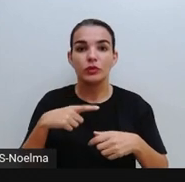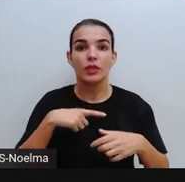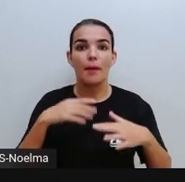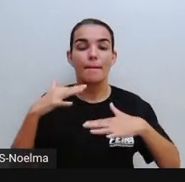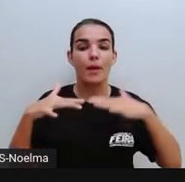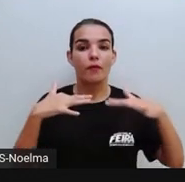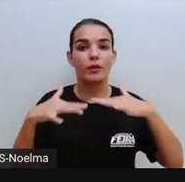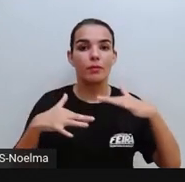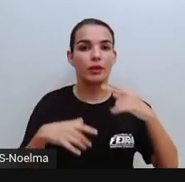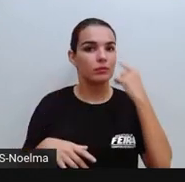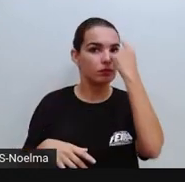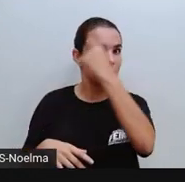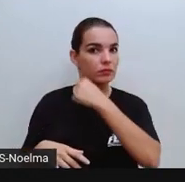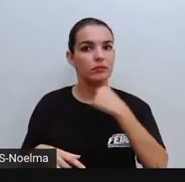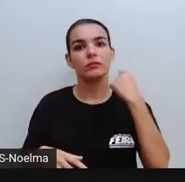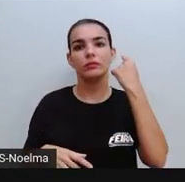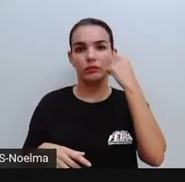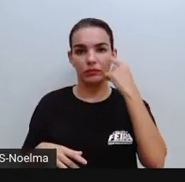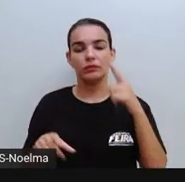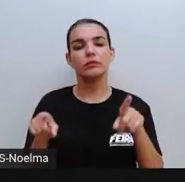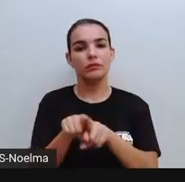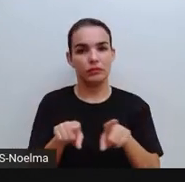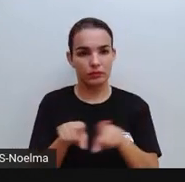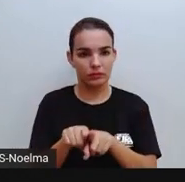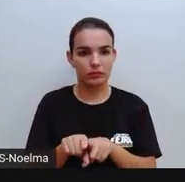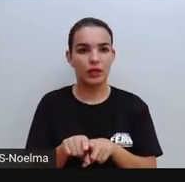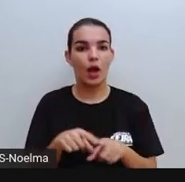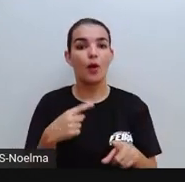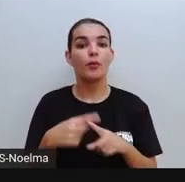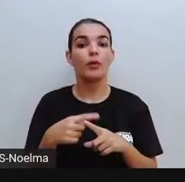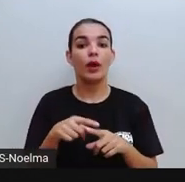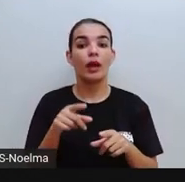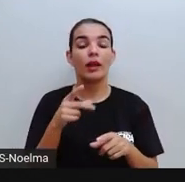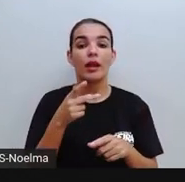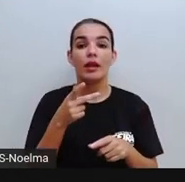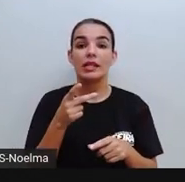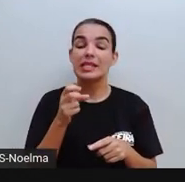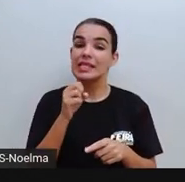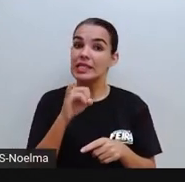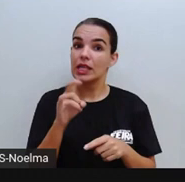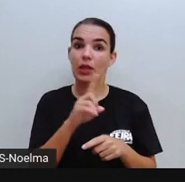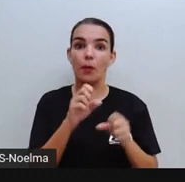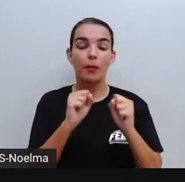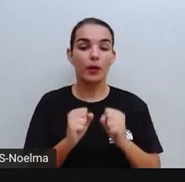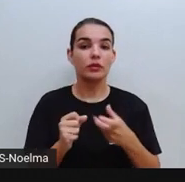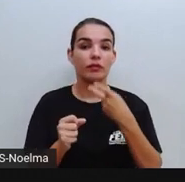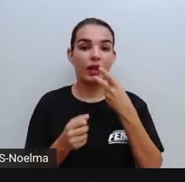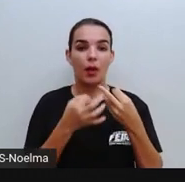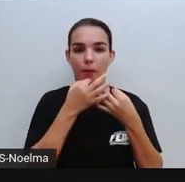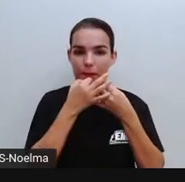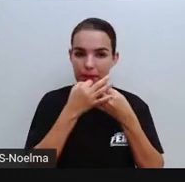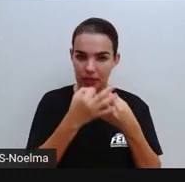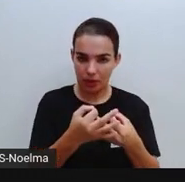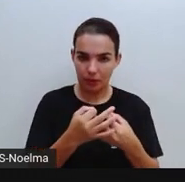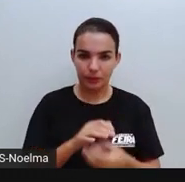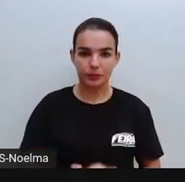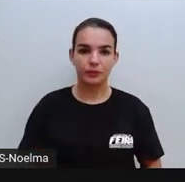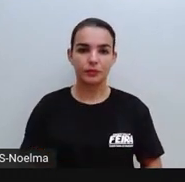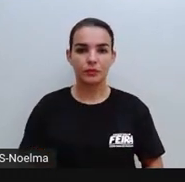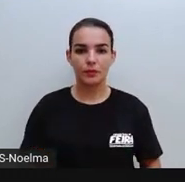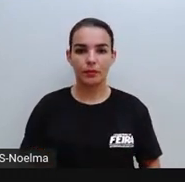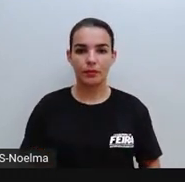movimento de expressões faciais quando eu tô falando né de uma hora eu quero dar minha opinião tá